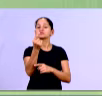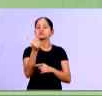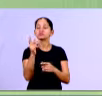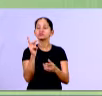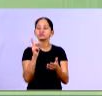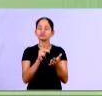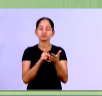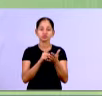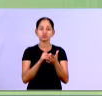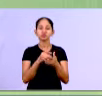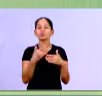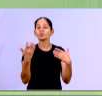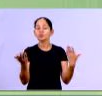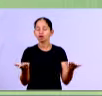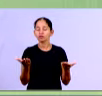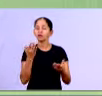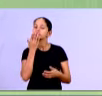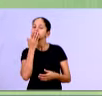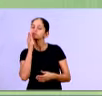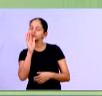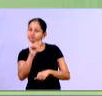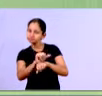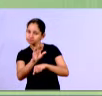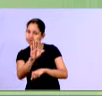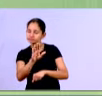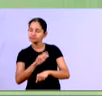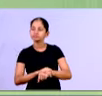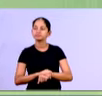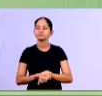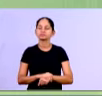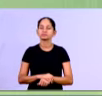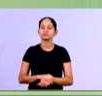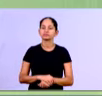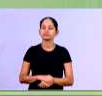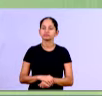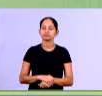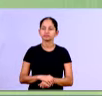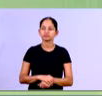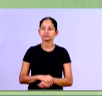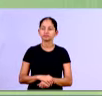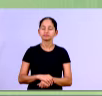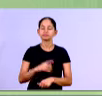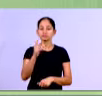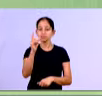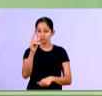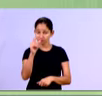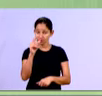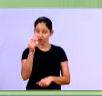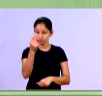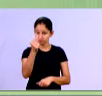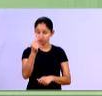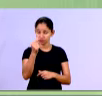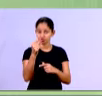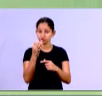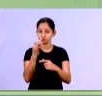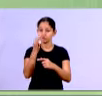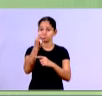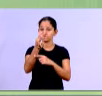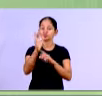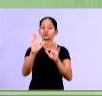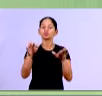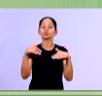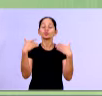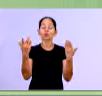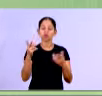usar outra cor. Qual o valor futuro? Valor futuro, ok? Vai ser o quê?